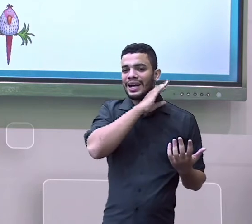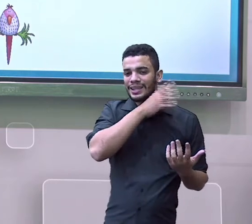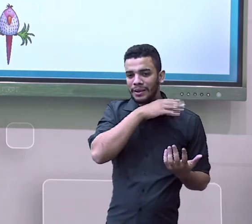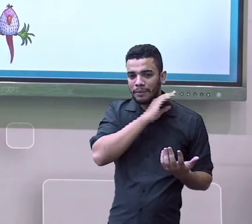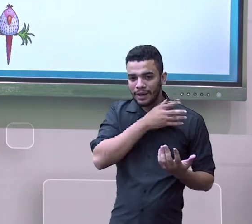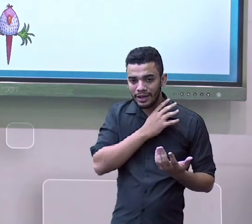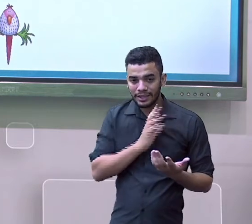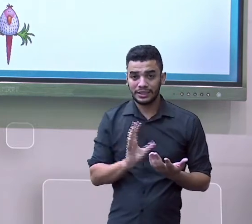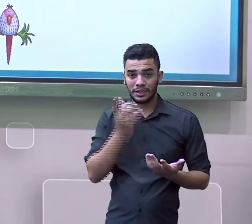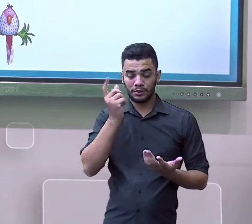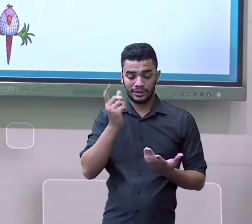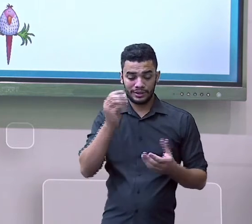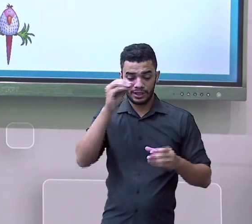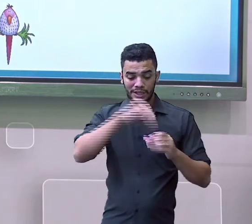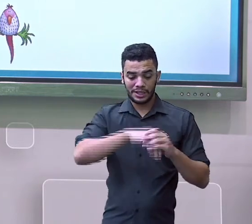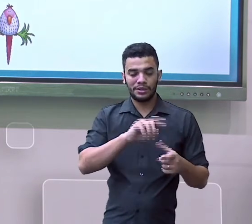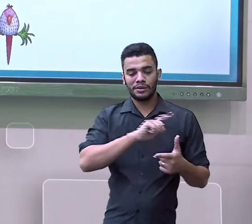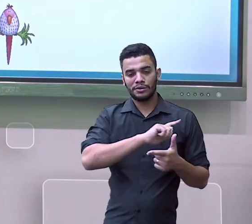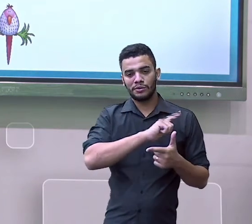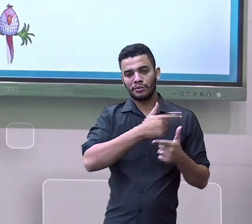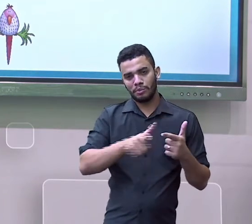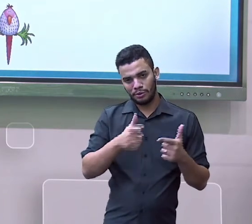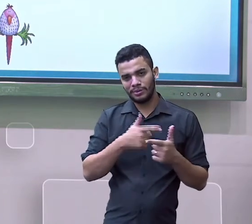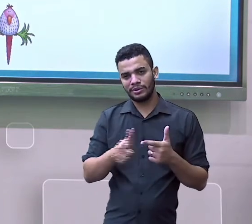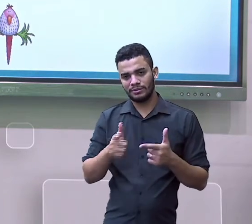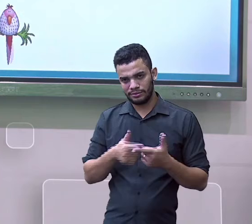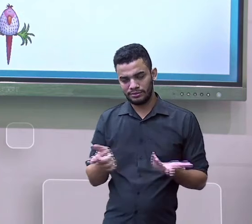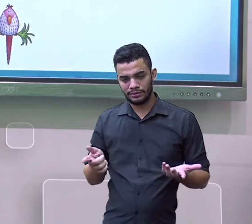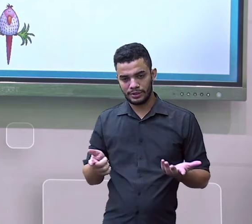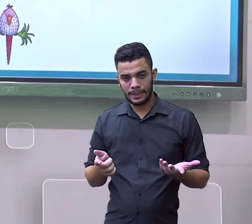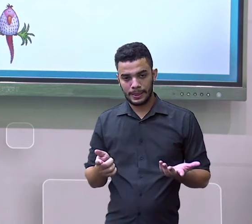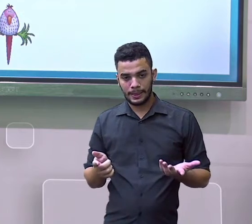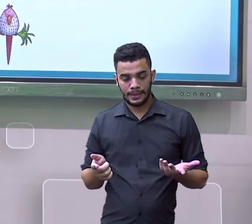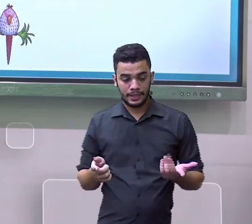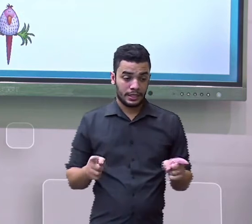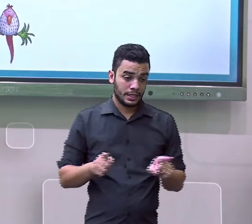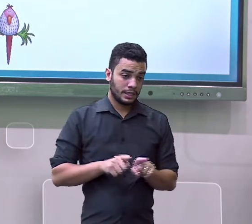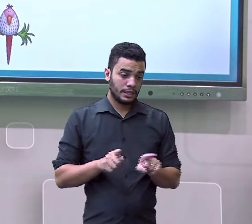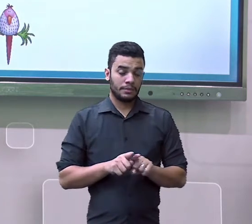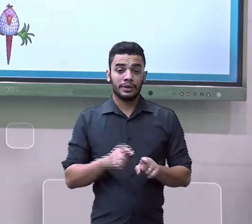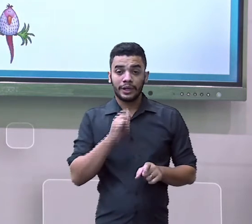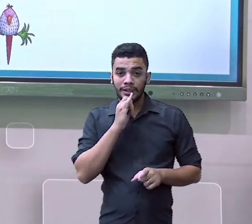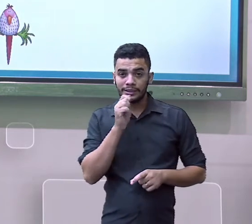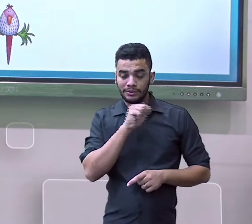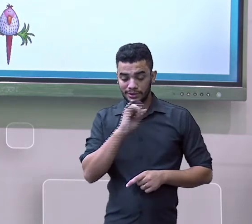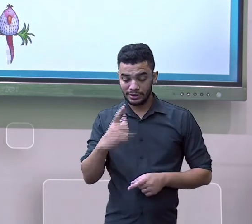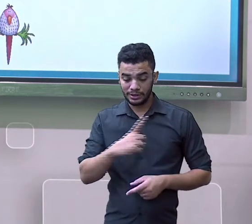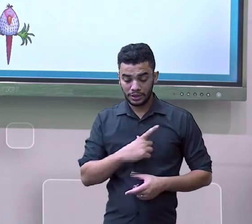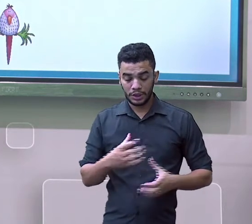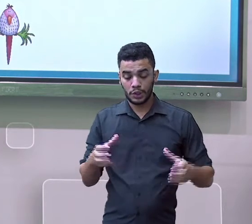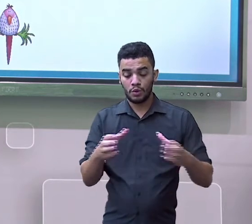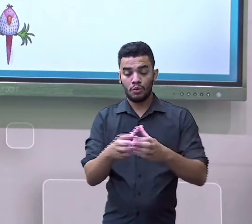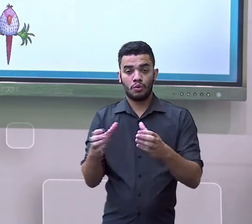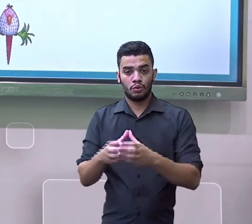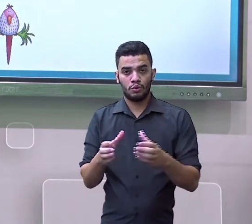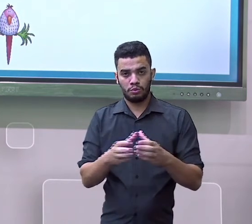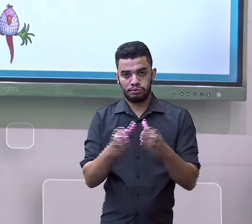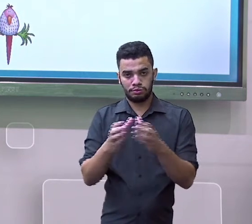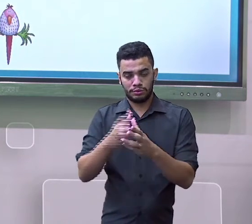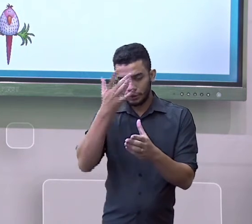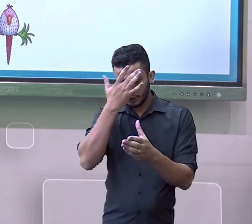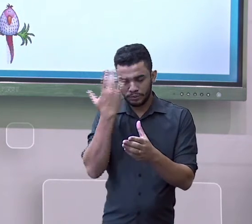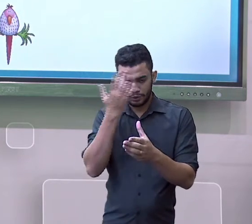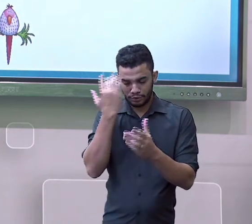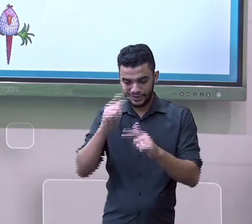espécies. Devemos lembrar que a ação em conjunto de indivíduos e governo,